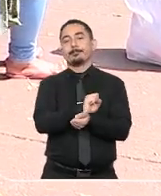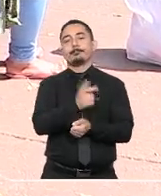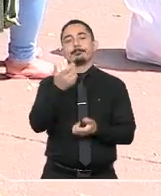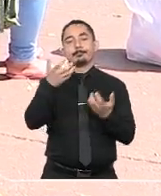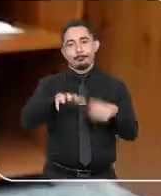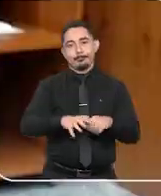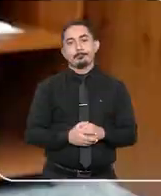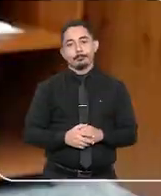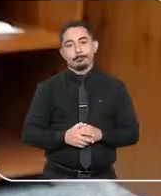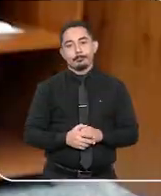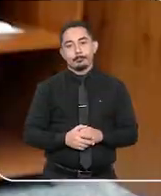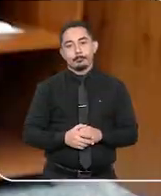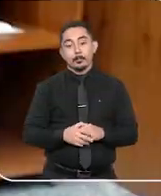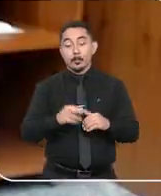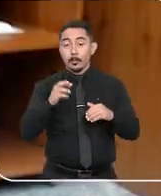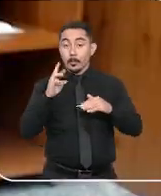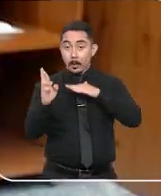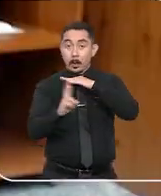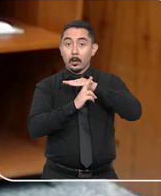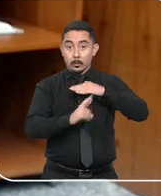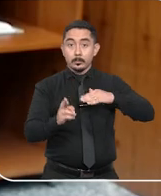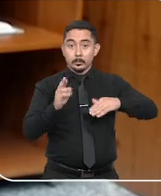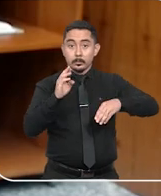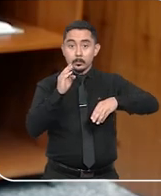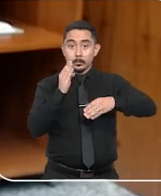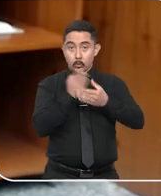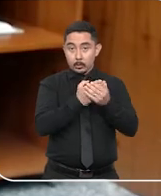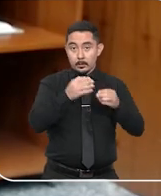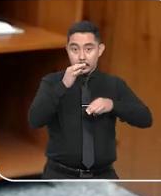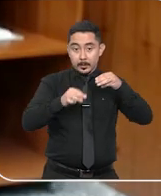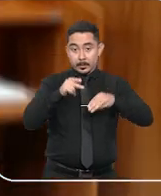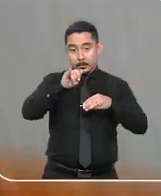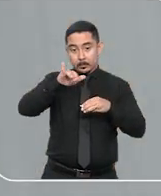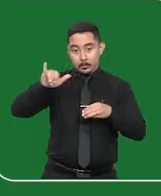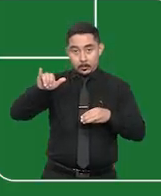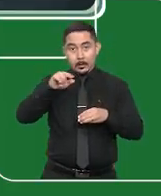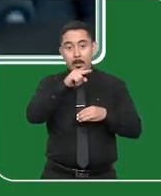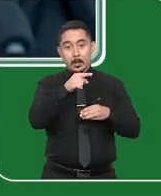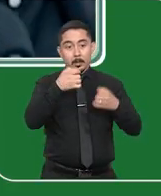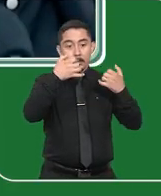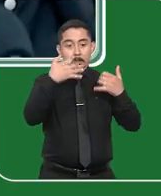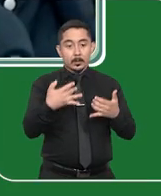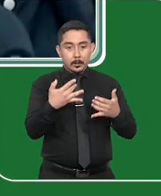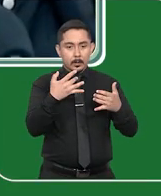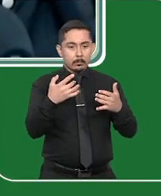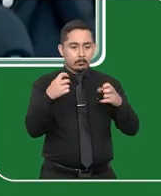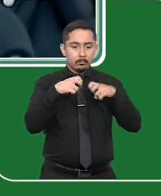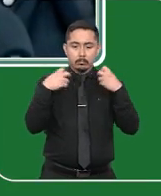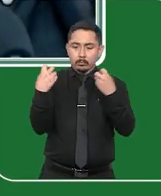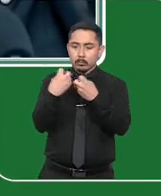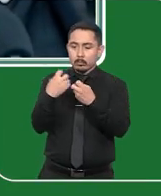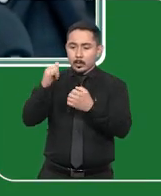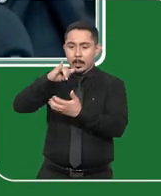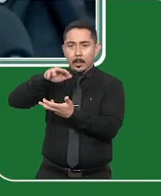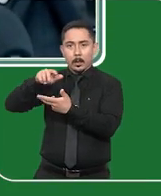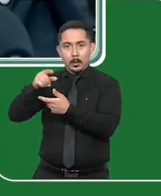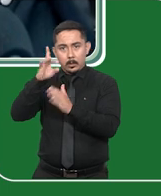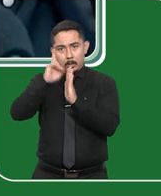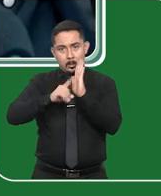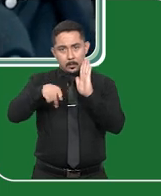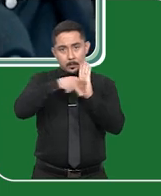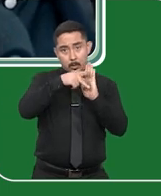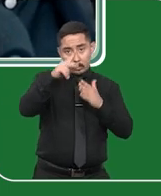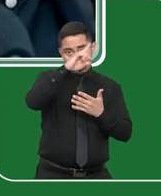não pararia. A relatora do caso no STJ, a ministra Nancy Andrighi, disse que a Convenção Internacional sobre os Direitos